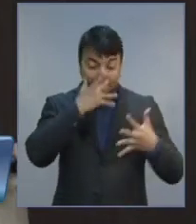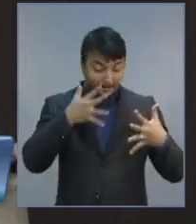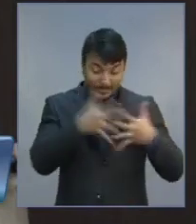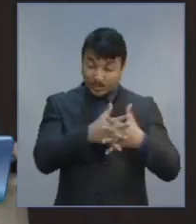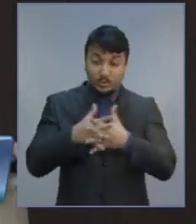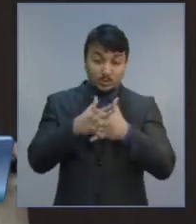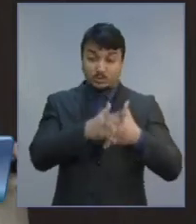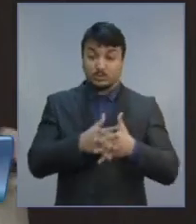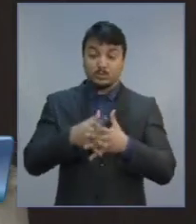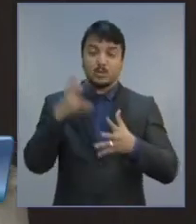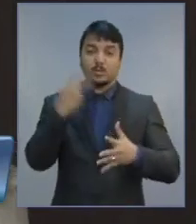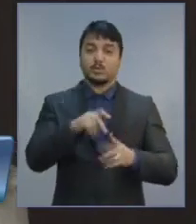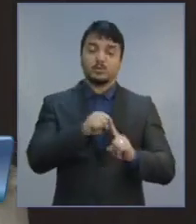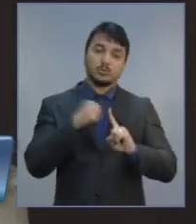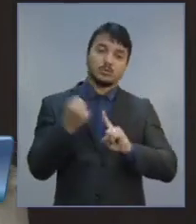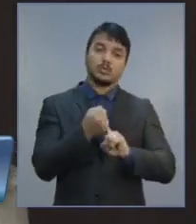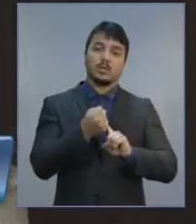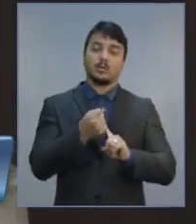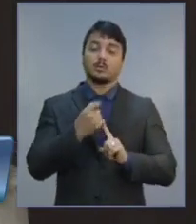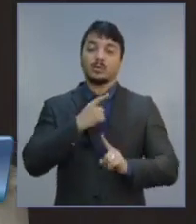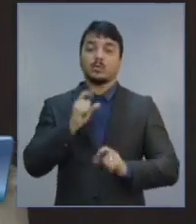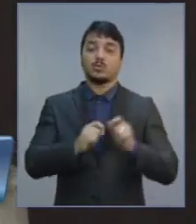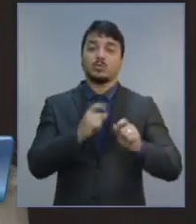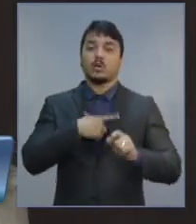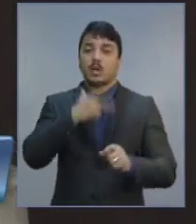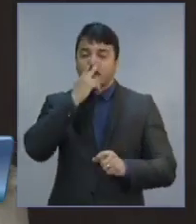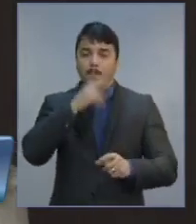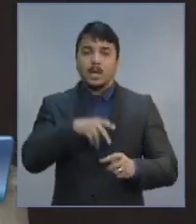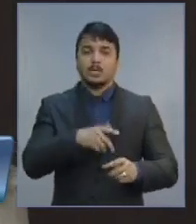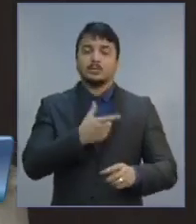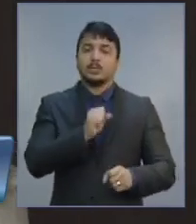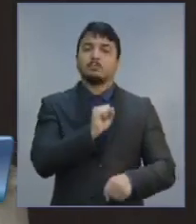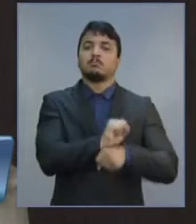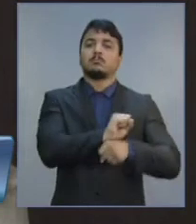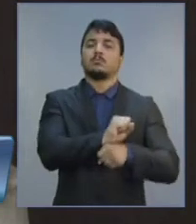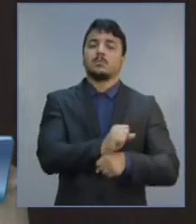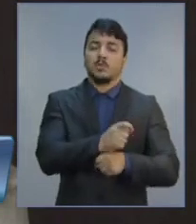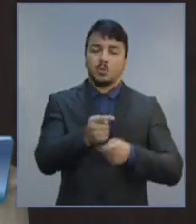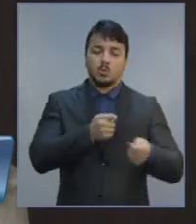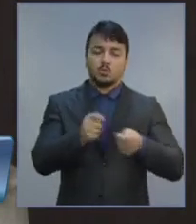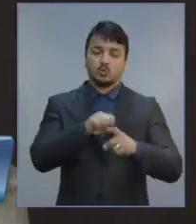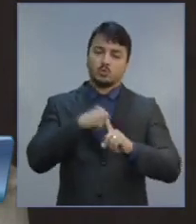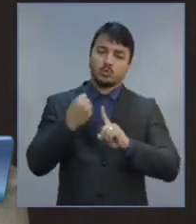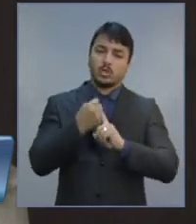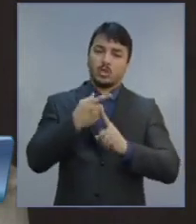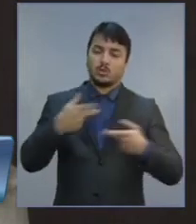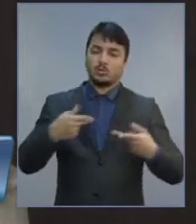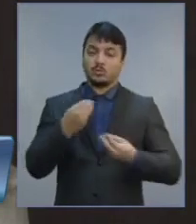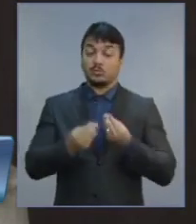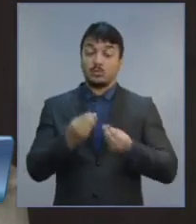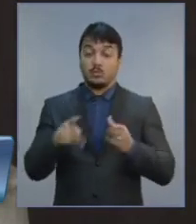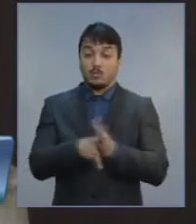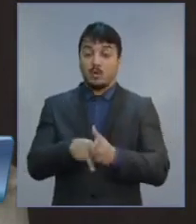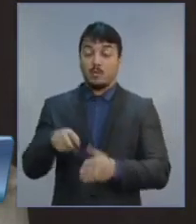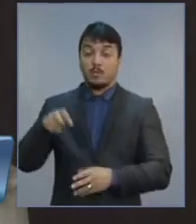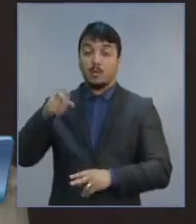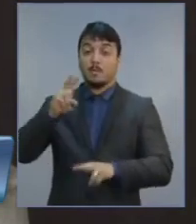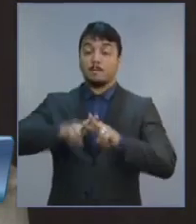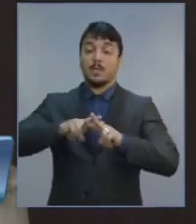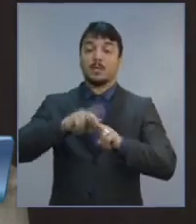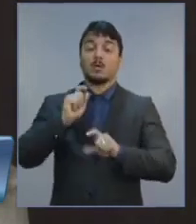da conflitualidade social, que restringe o controle social aos dispositivos penais,